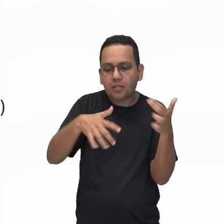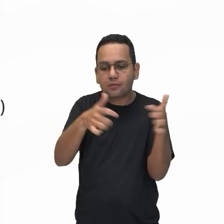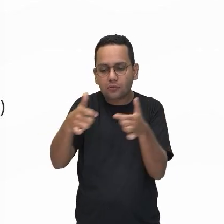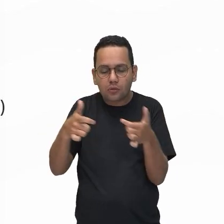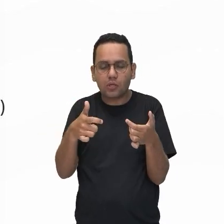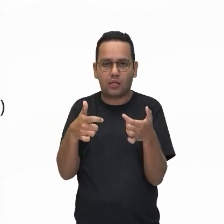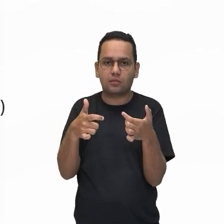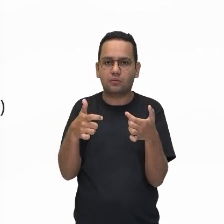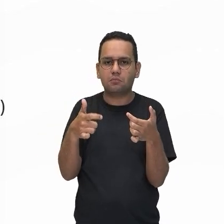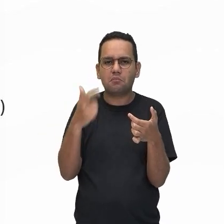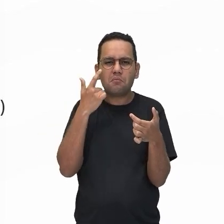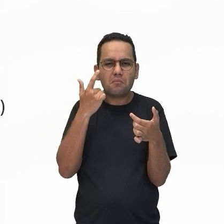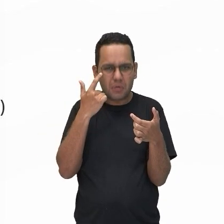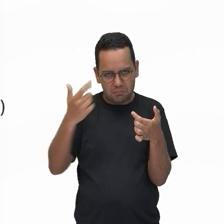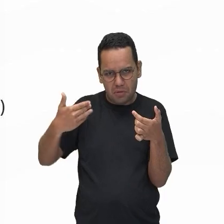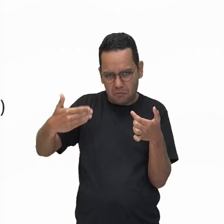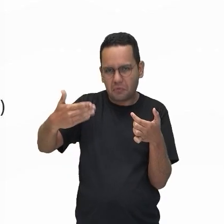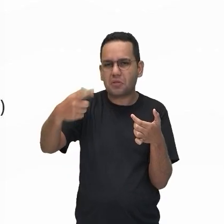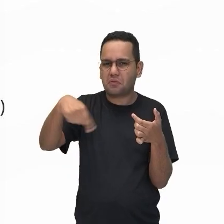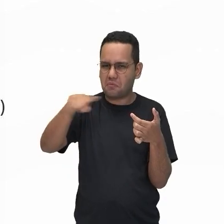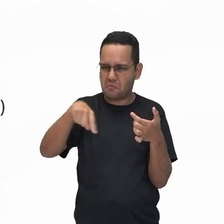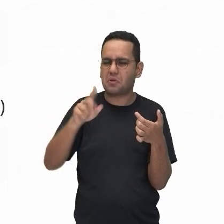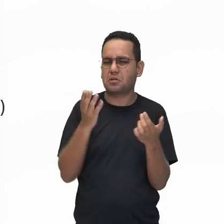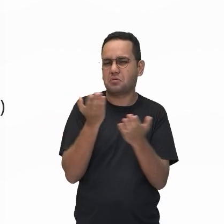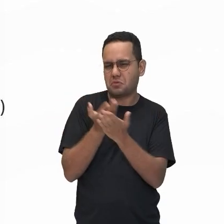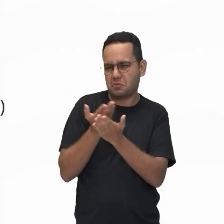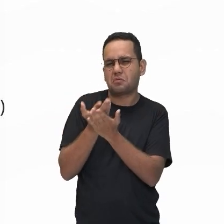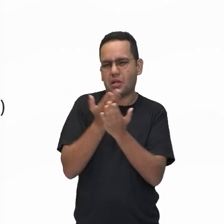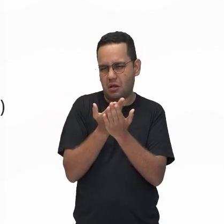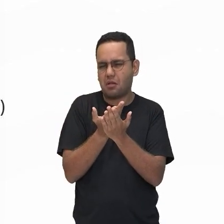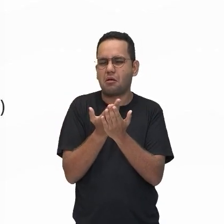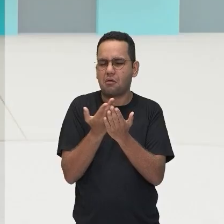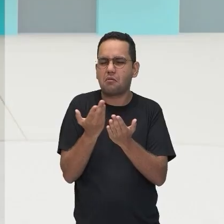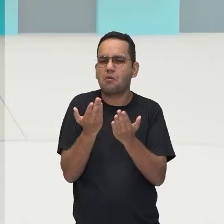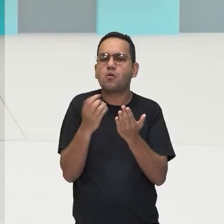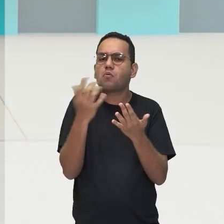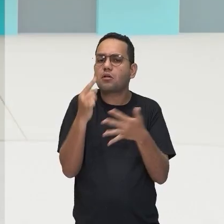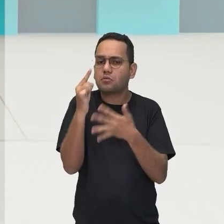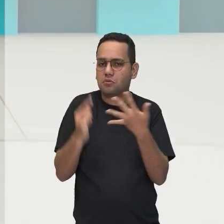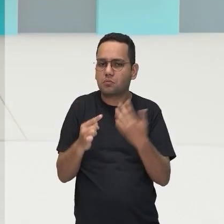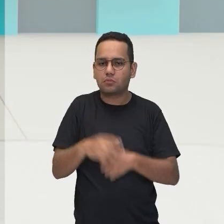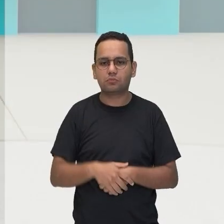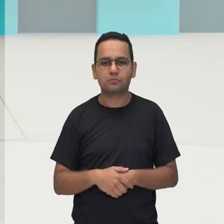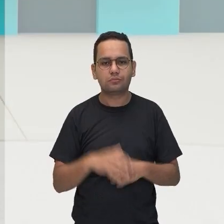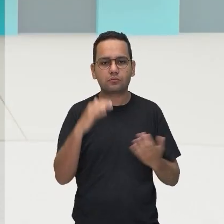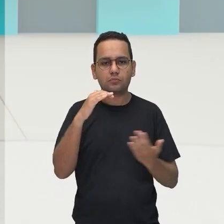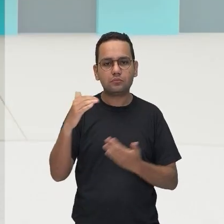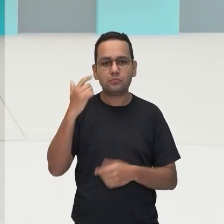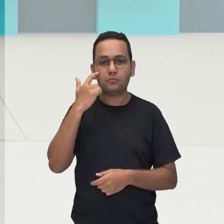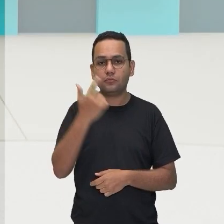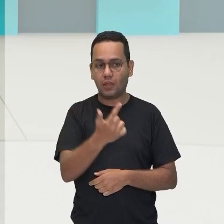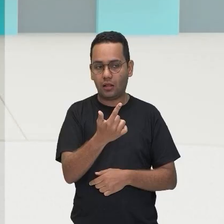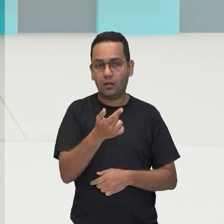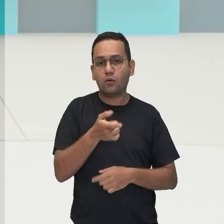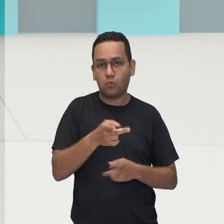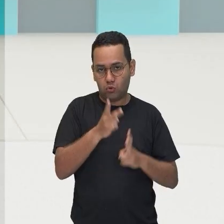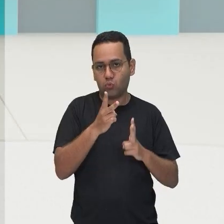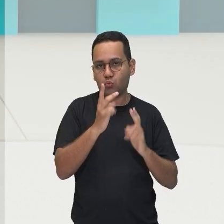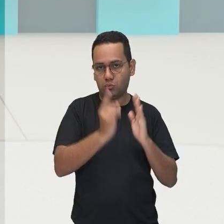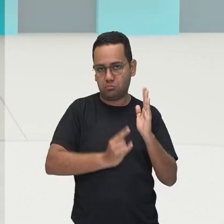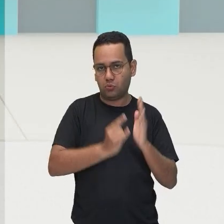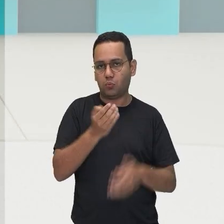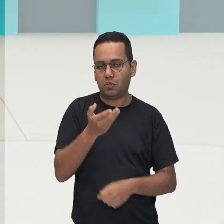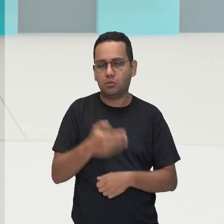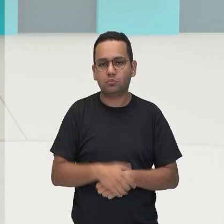fazer sentido na cabeça de vocês quando vocês passarem a conhecer quais são essas práticas. Continuando aqui com a nossa BNCC,